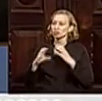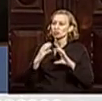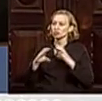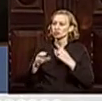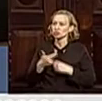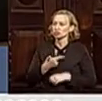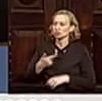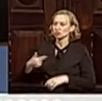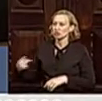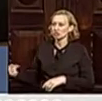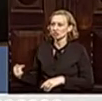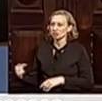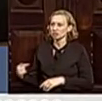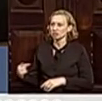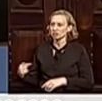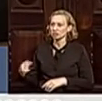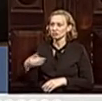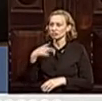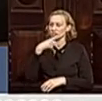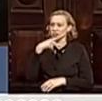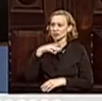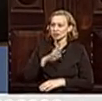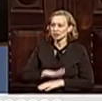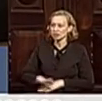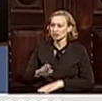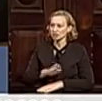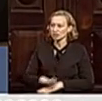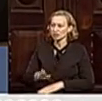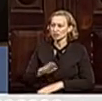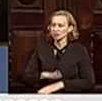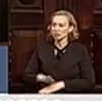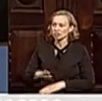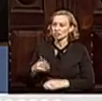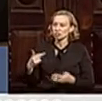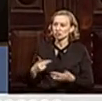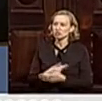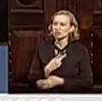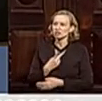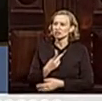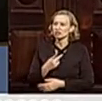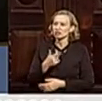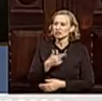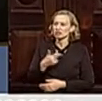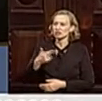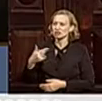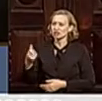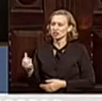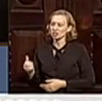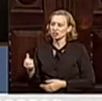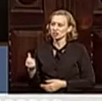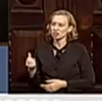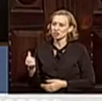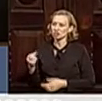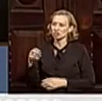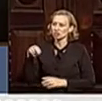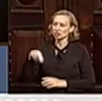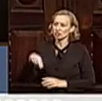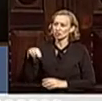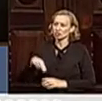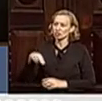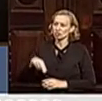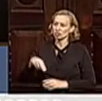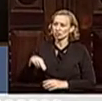2017 do Parlamento Juvenil, prevista para ocorrer do dia 26 de novembro a 2 de dezembro.